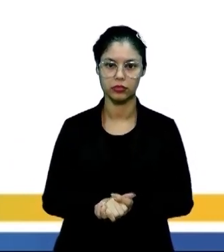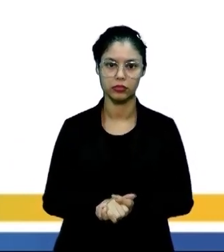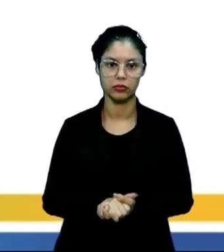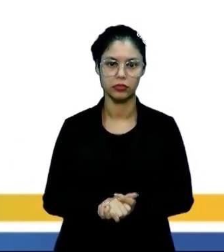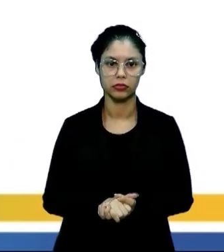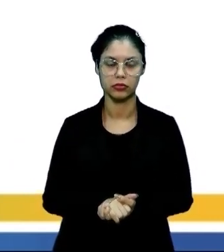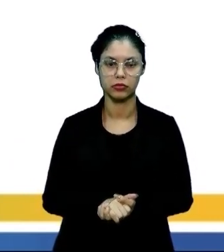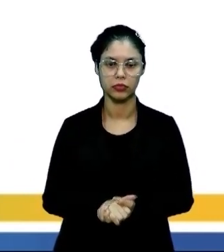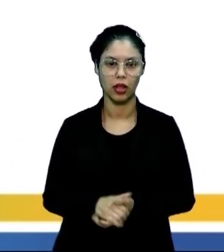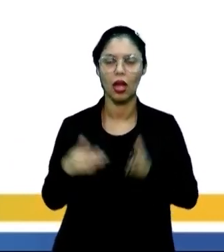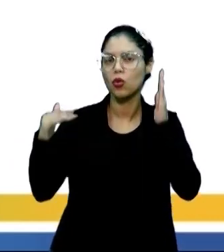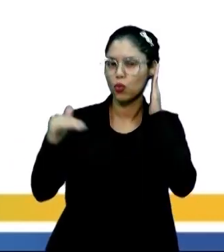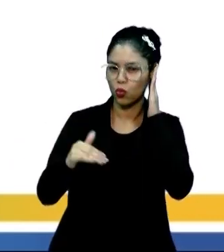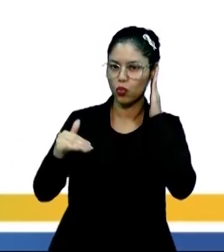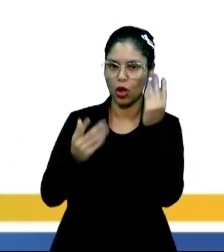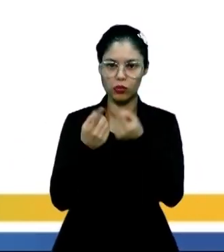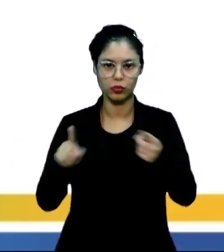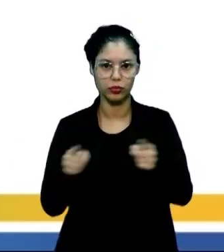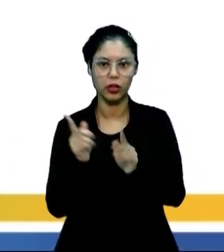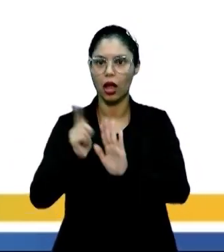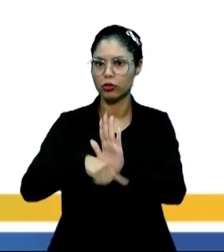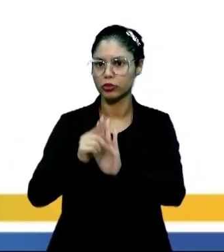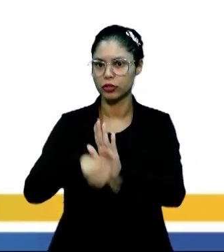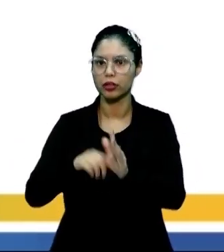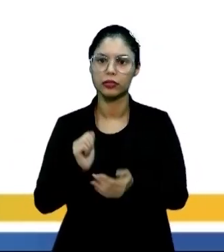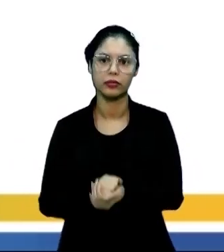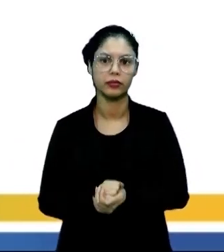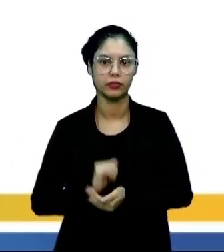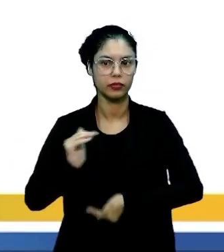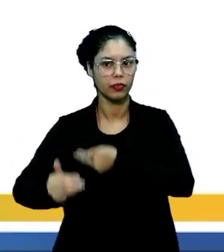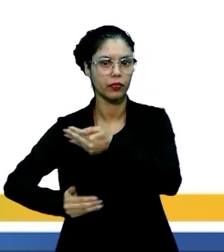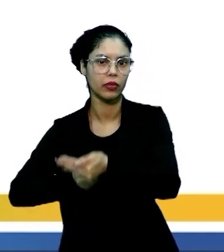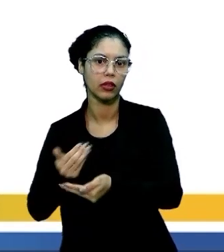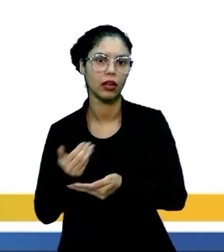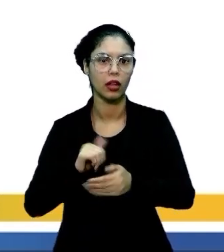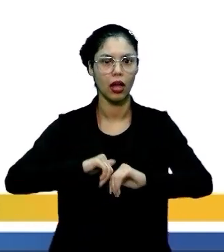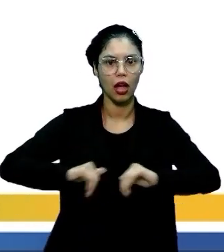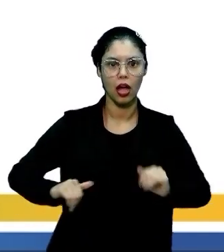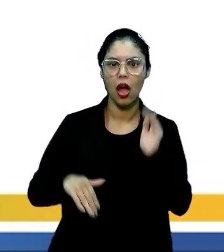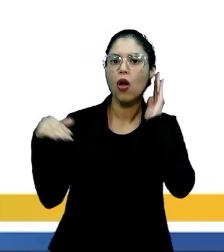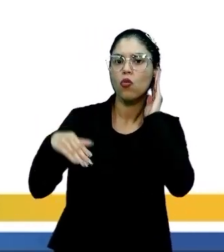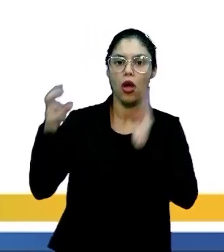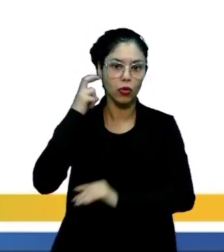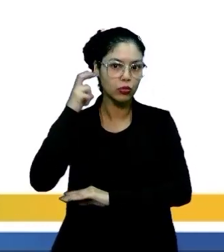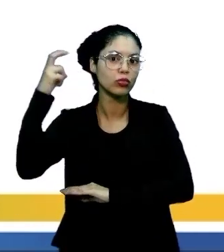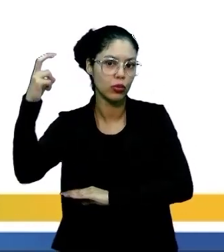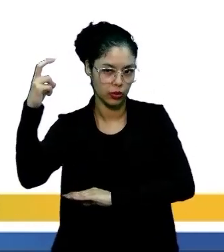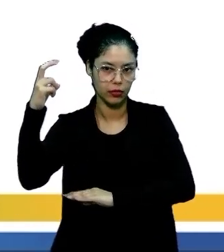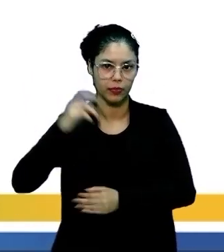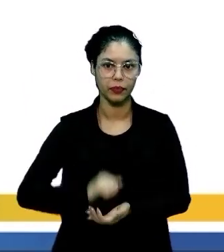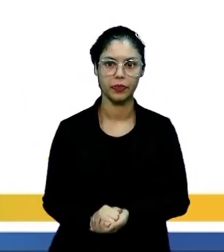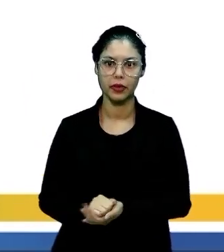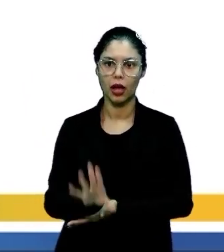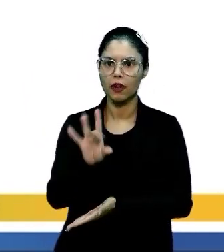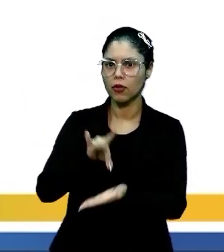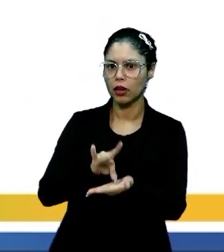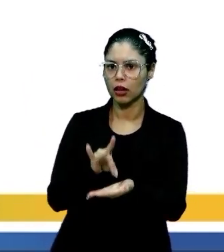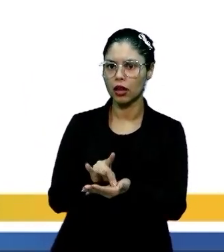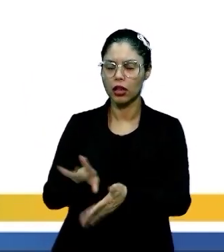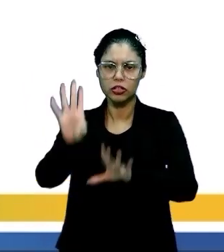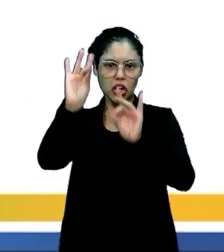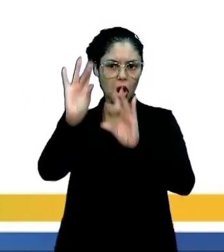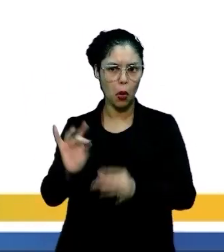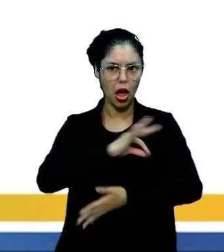Hip hop music is a musical genre which developed as part of hip hop culture and is defined by